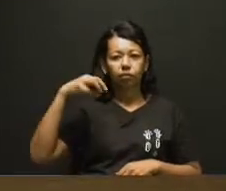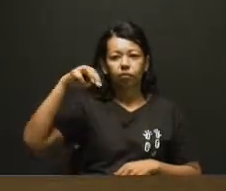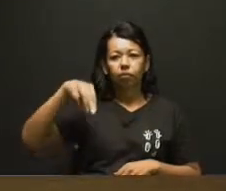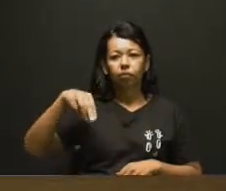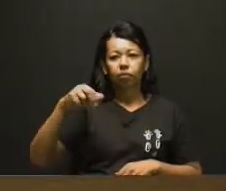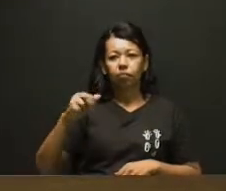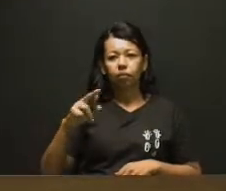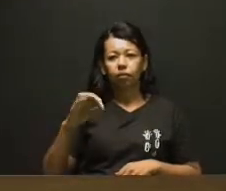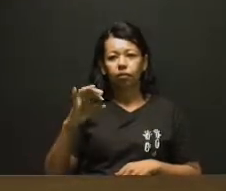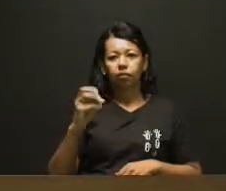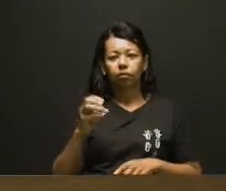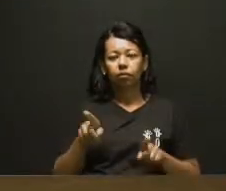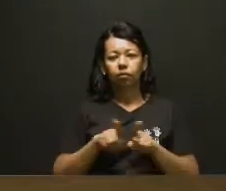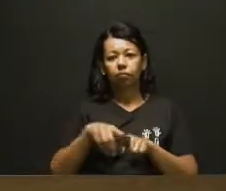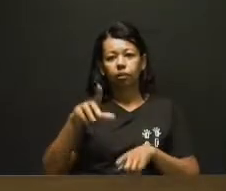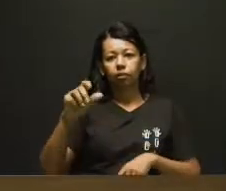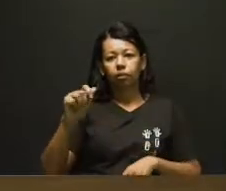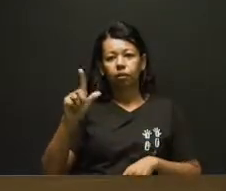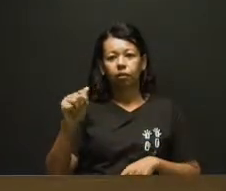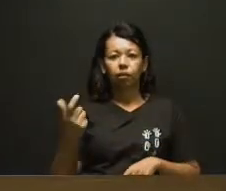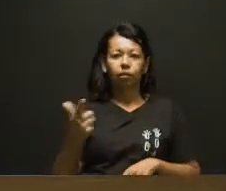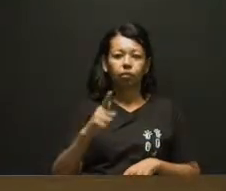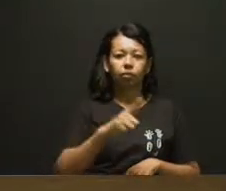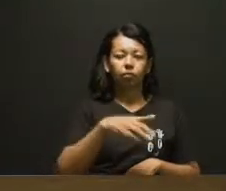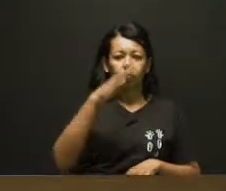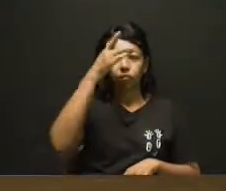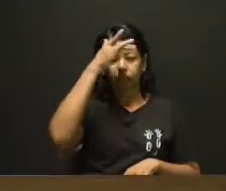lá ea todos os presentes